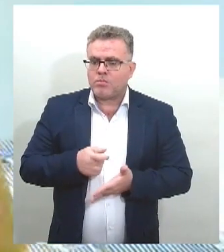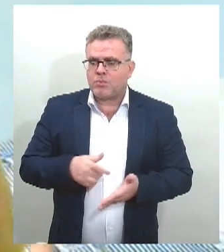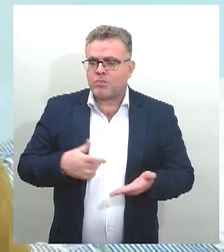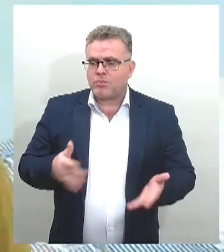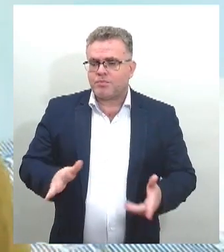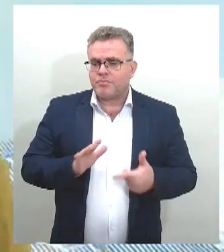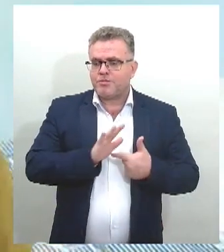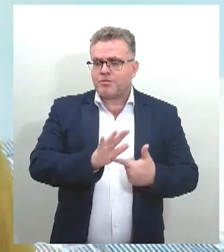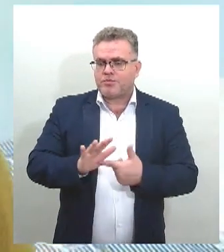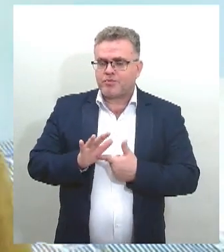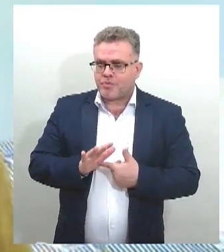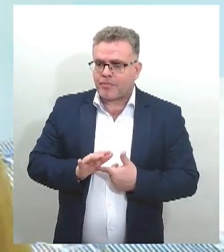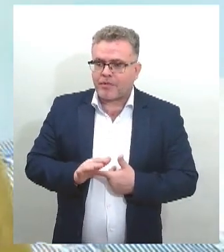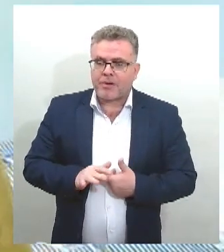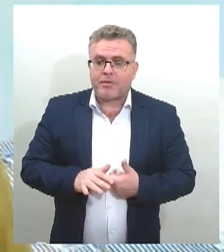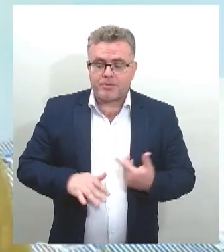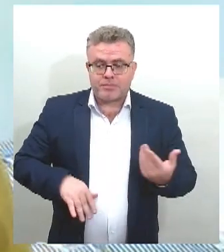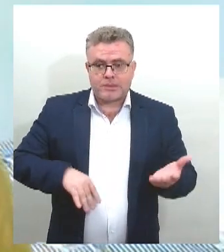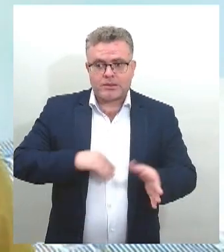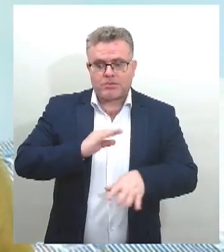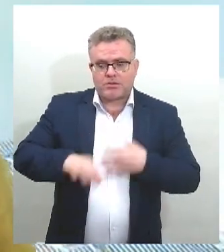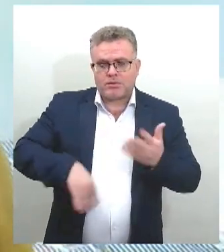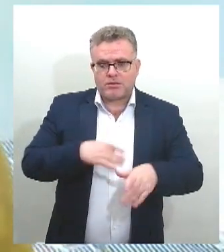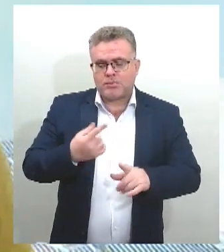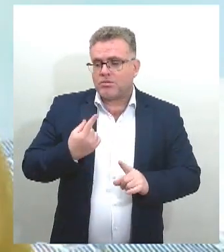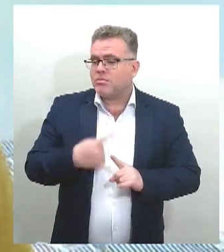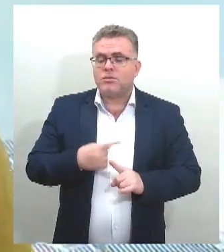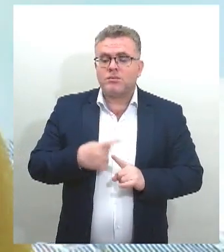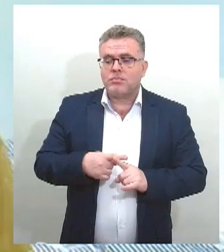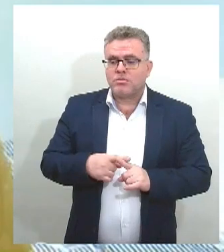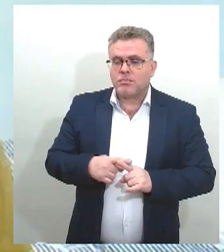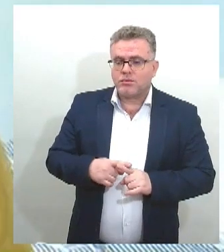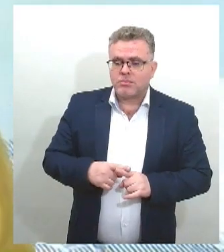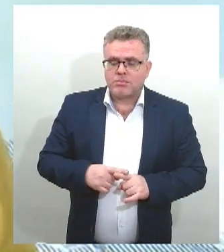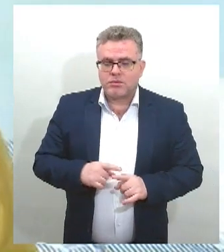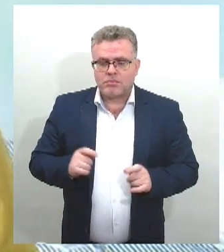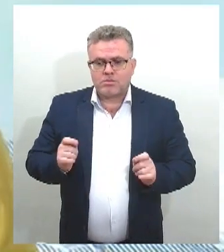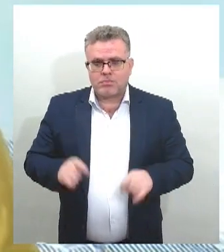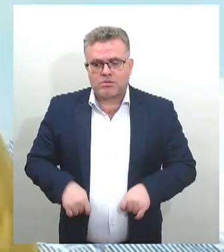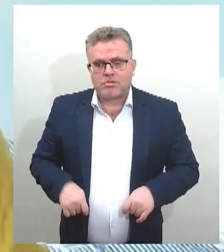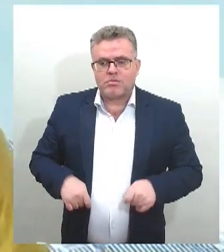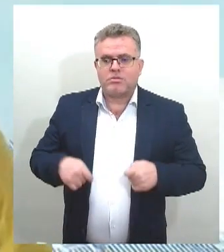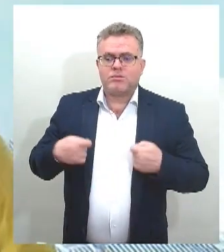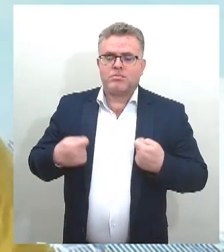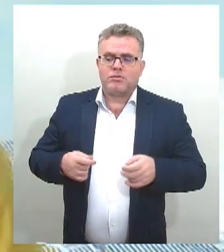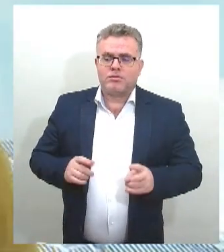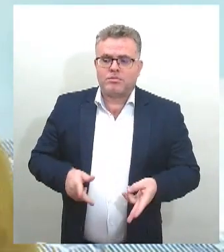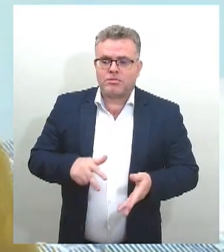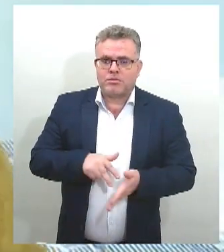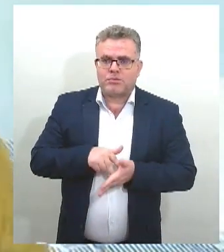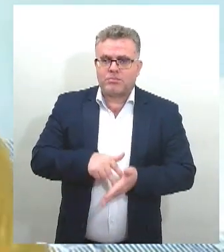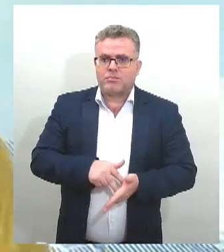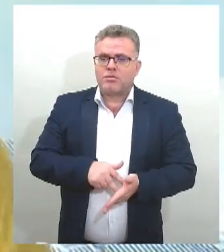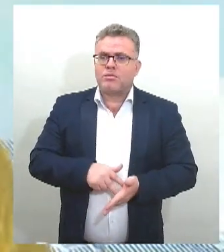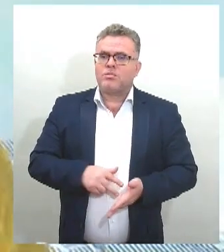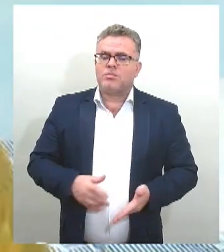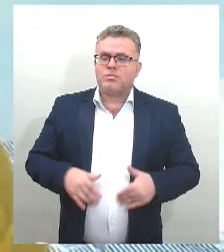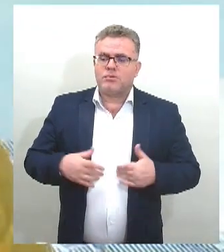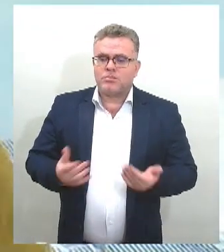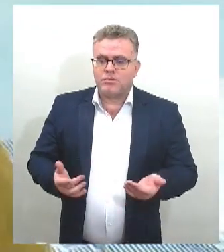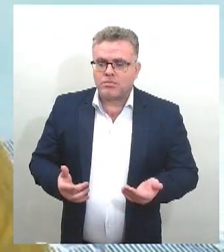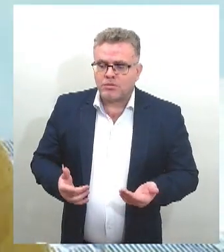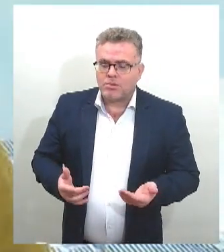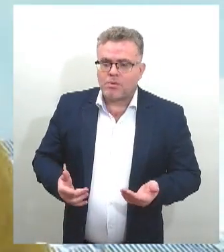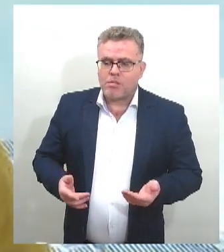turbulência, naturalmente. Por quê? Porque eles tinham que eles queriam se manter no poder, tá? E isso causou